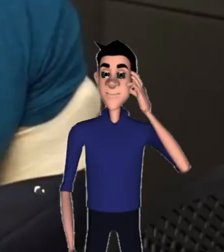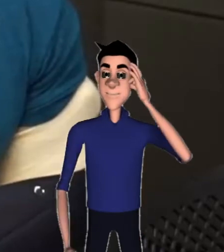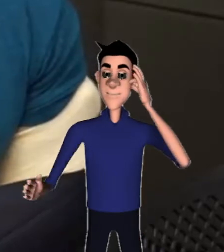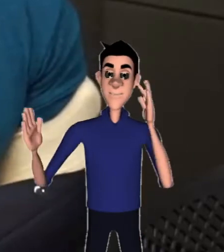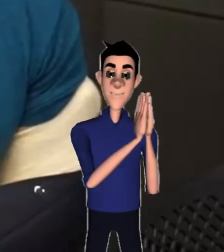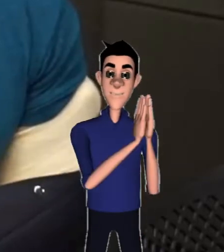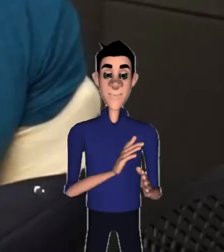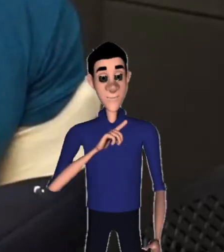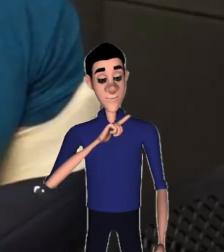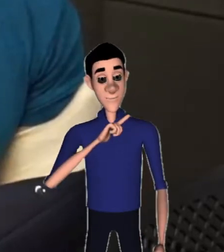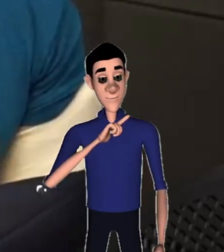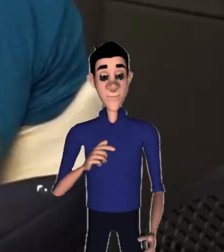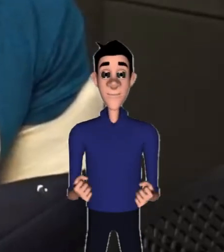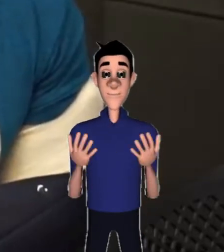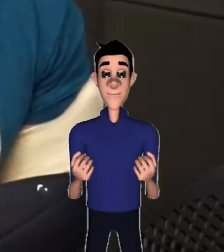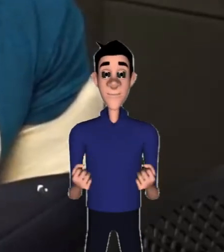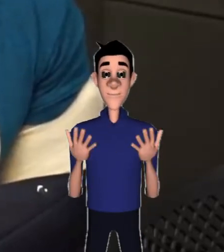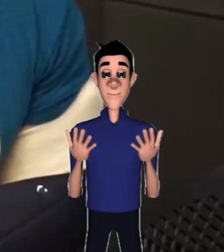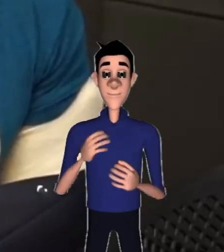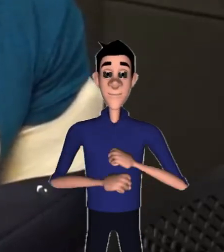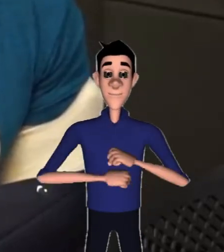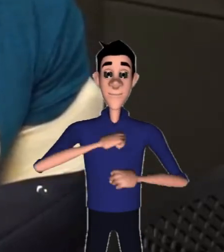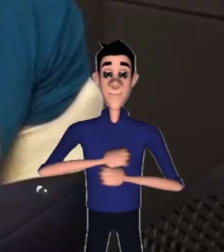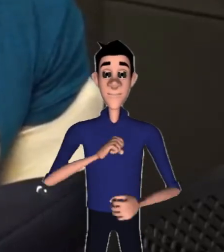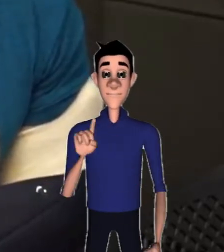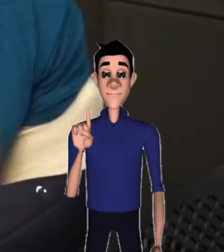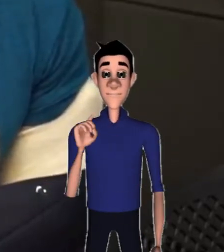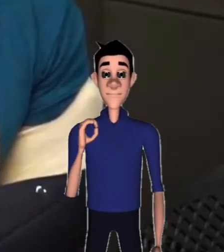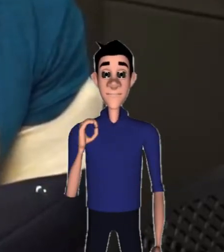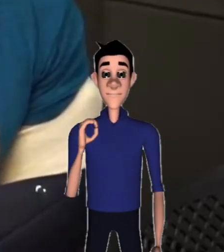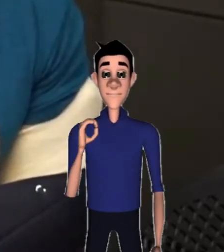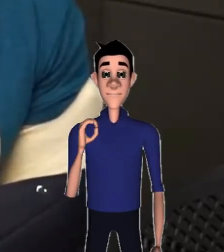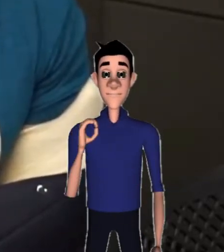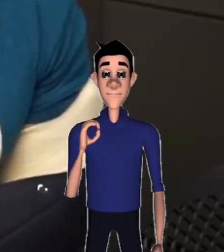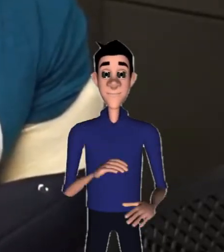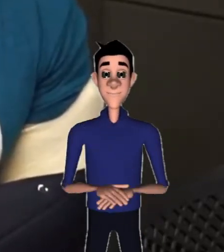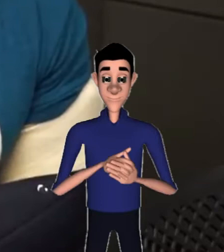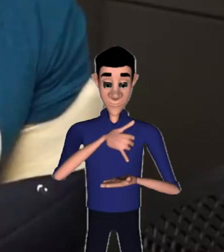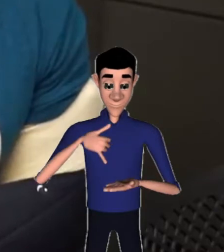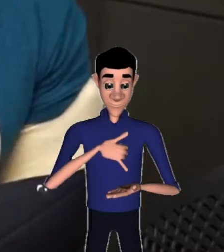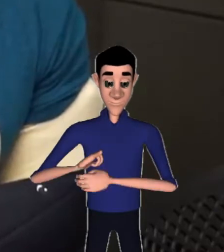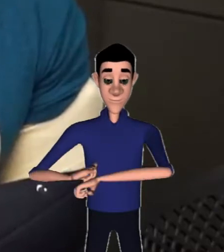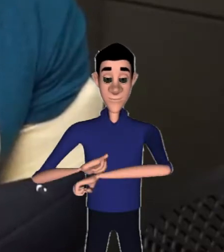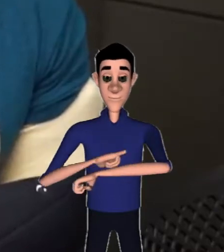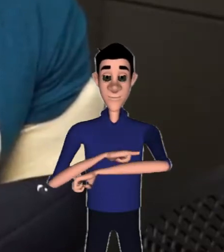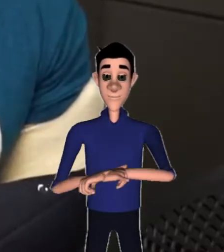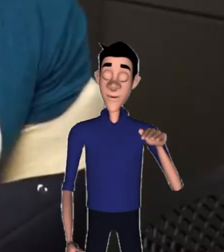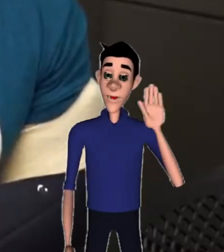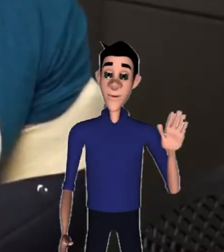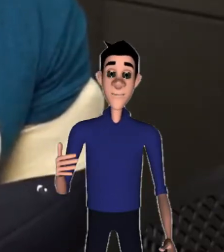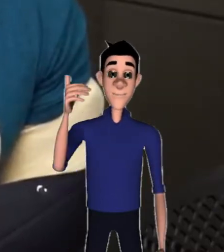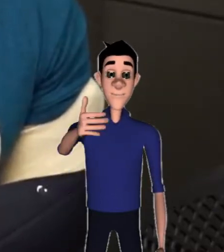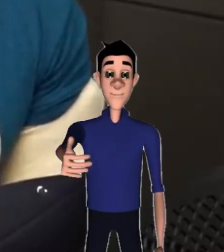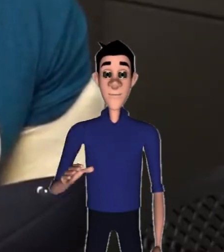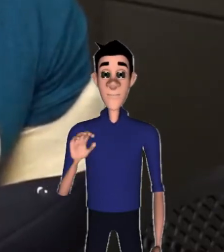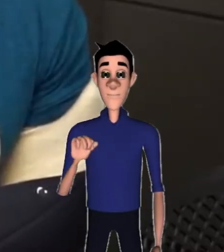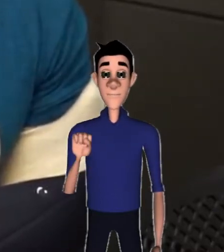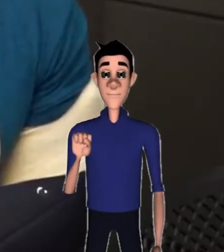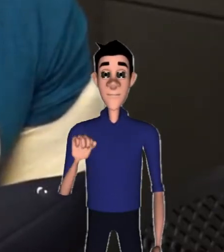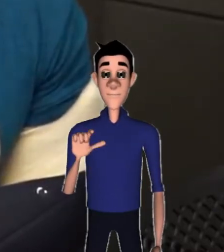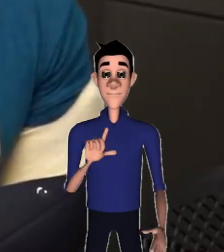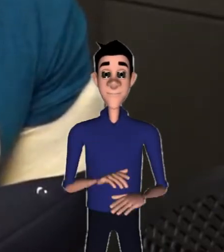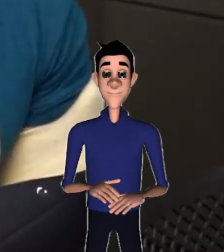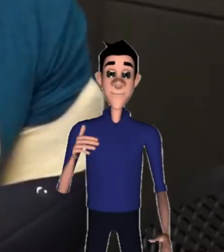recuperação muscular. E você vai captar essa energia às custas do que é a sua velocidade